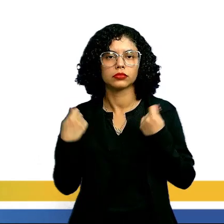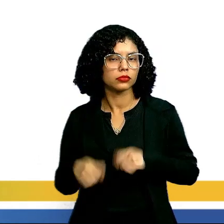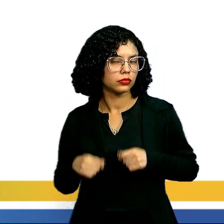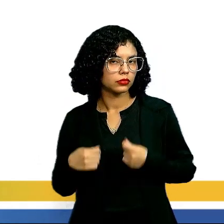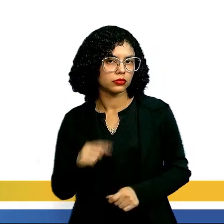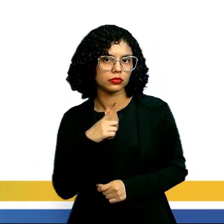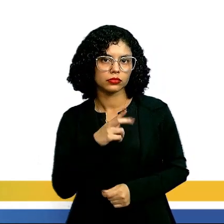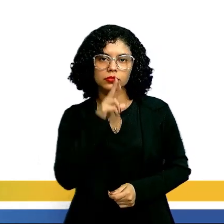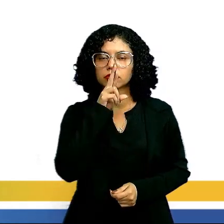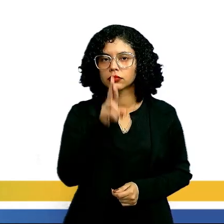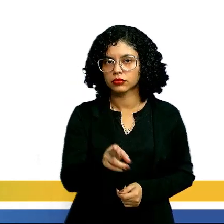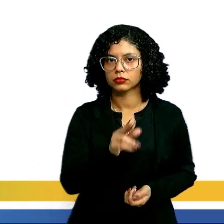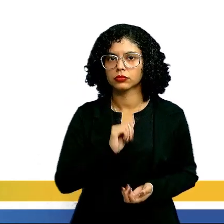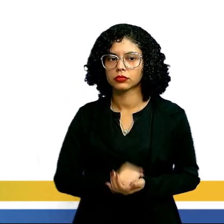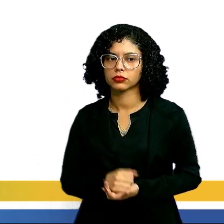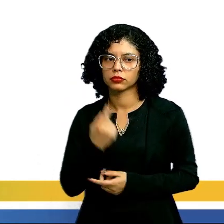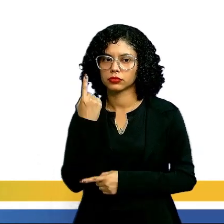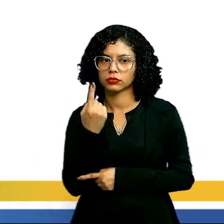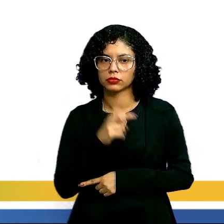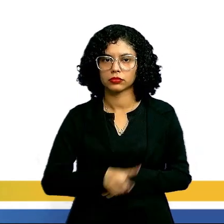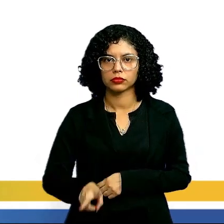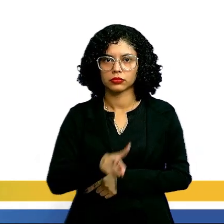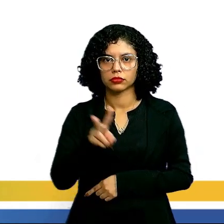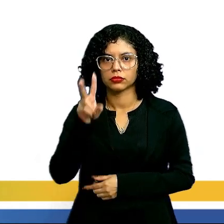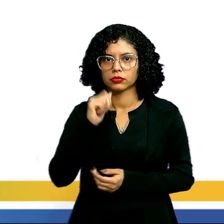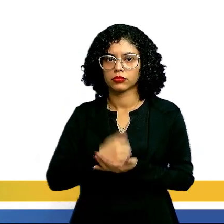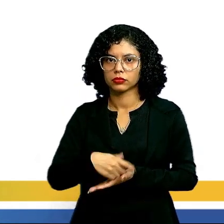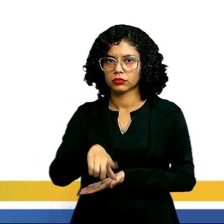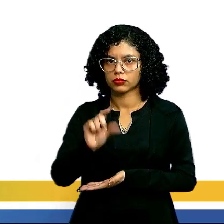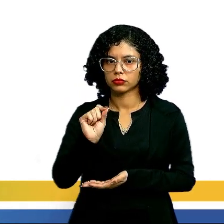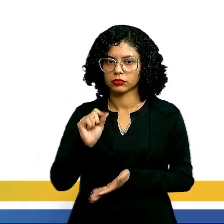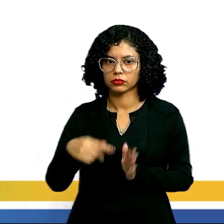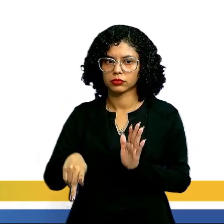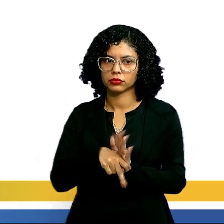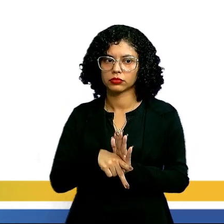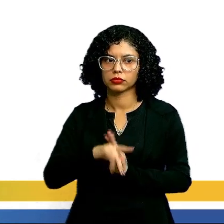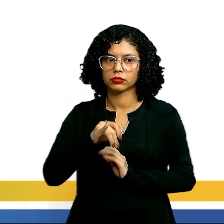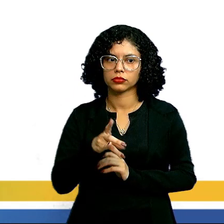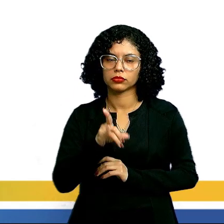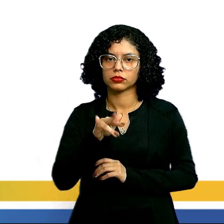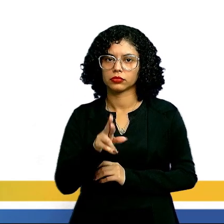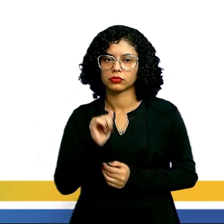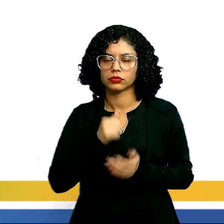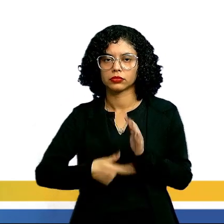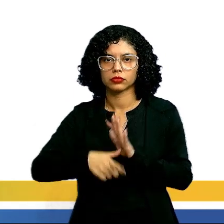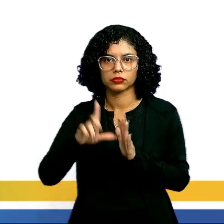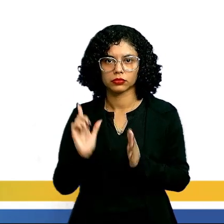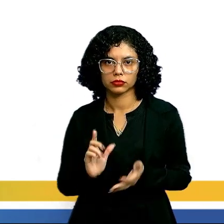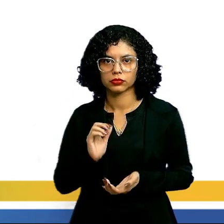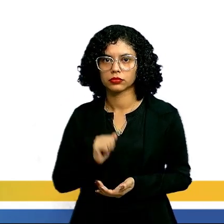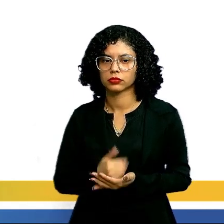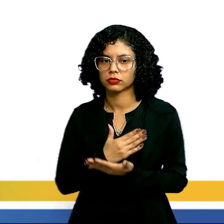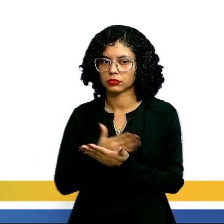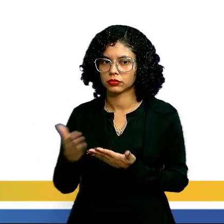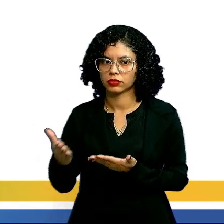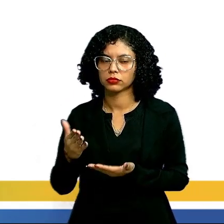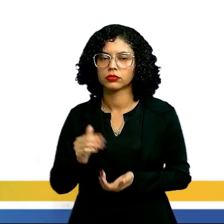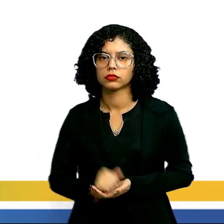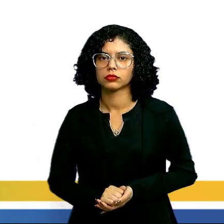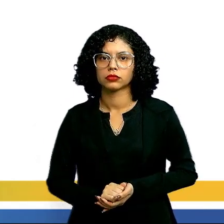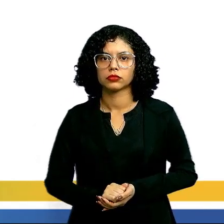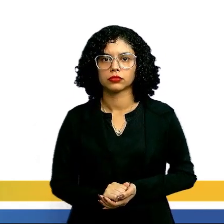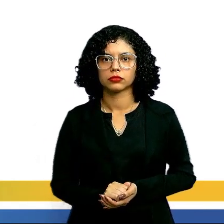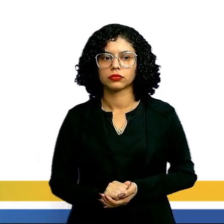devem resultar em um valor escolhido pelo jogador antes do início da